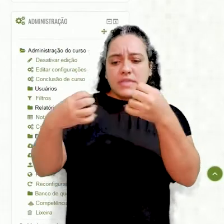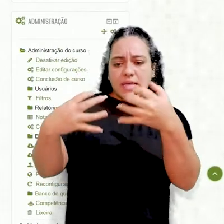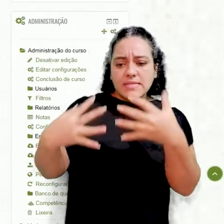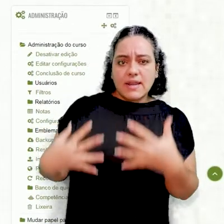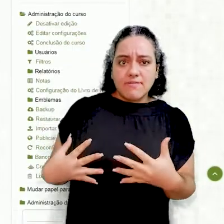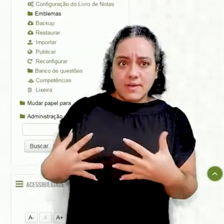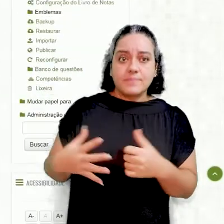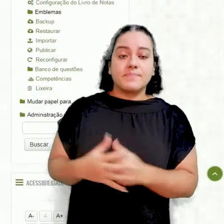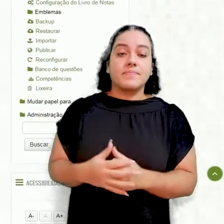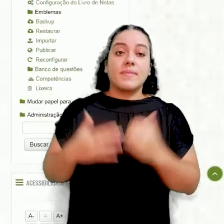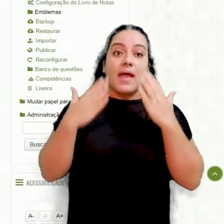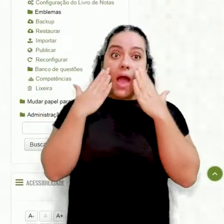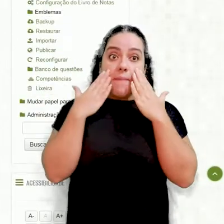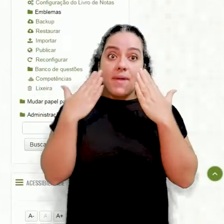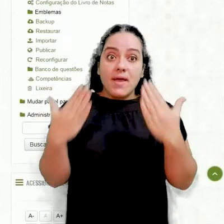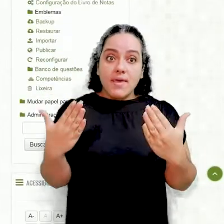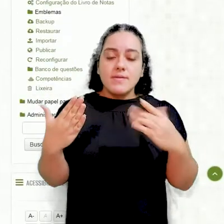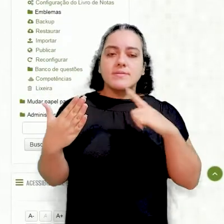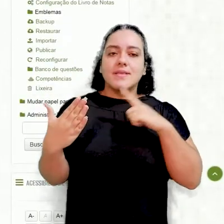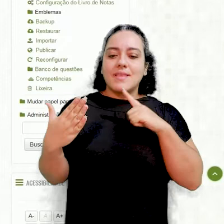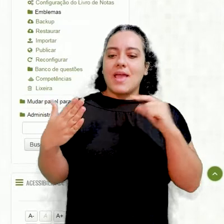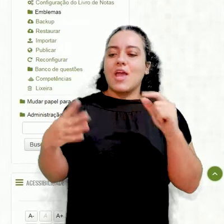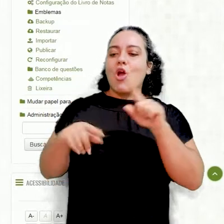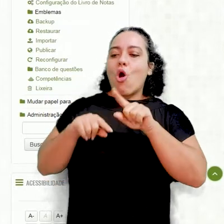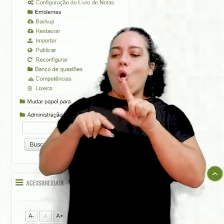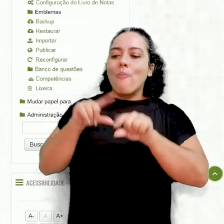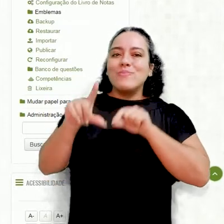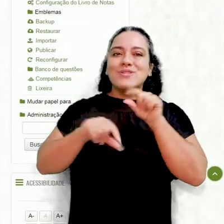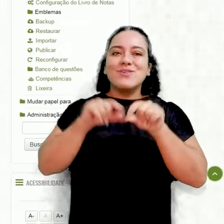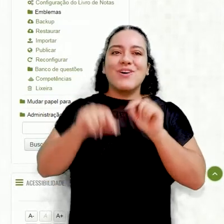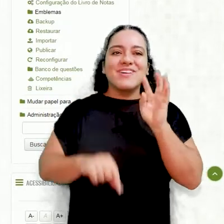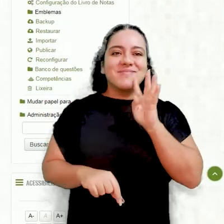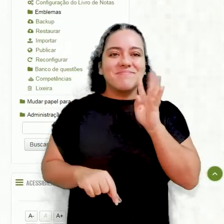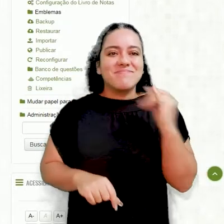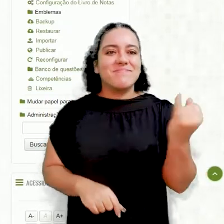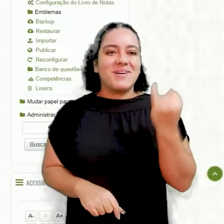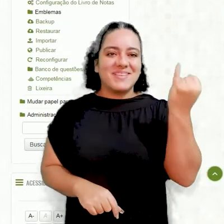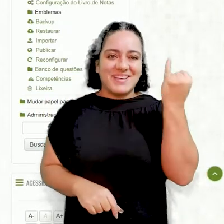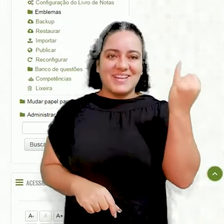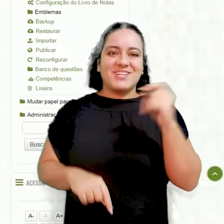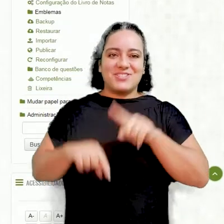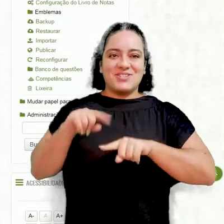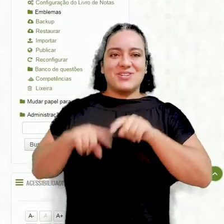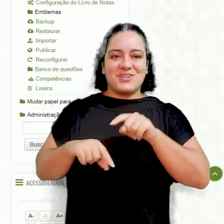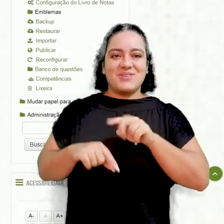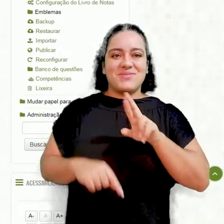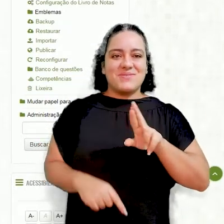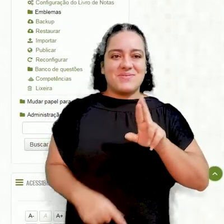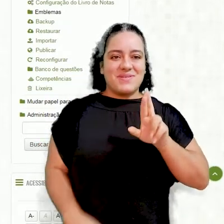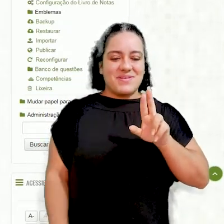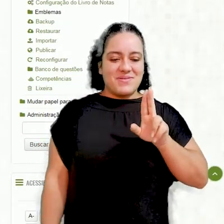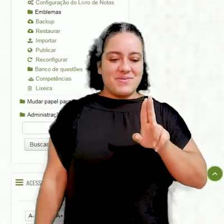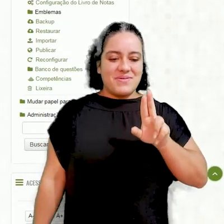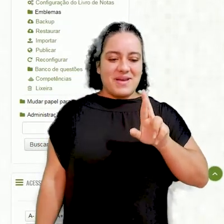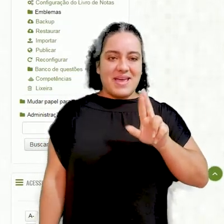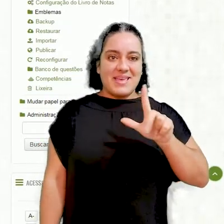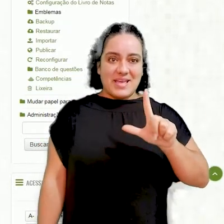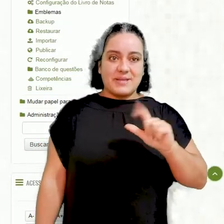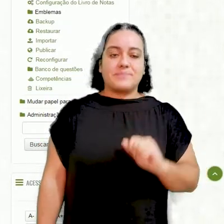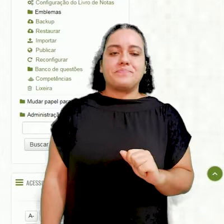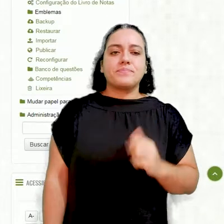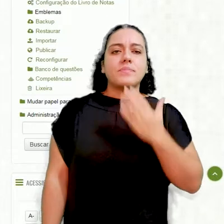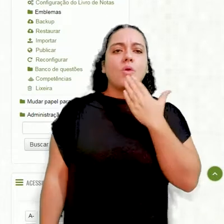aparência, é que estão as opções mais interessantes e mais importantes do recurso URL. Você vai escolher o modo de